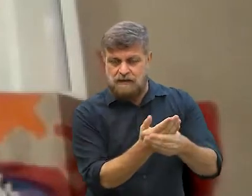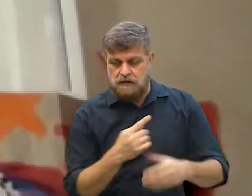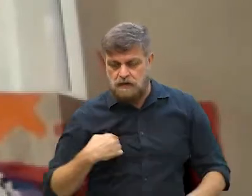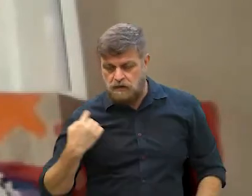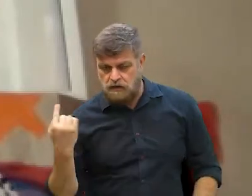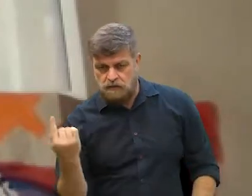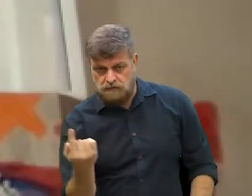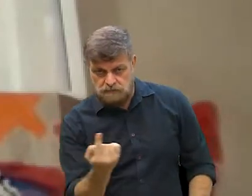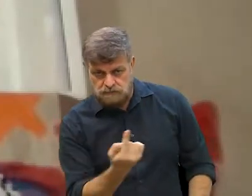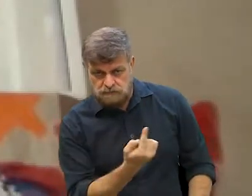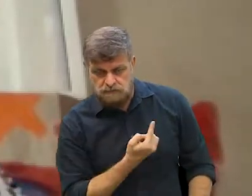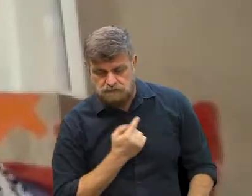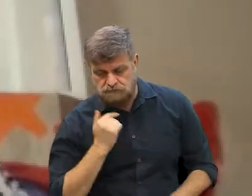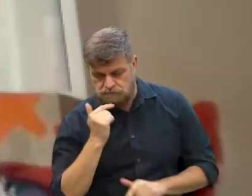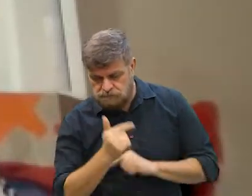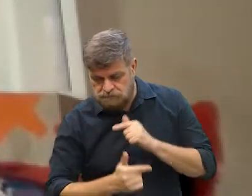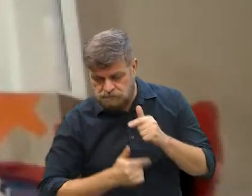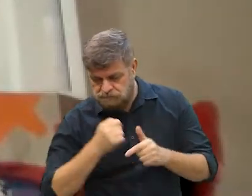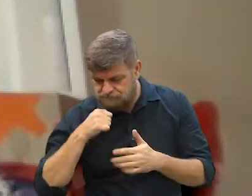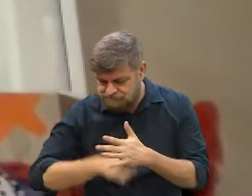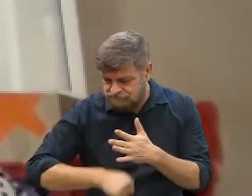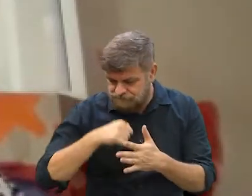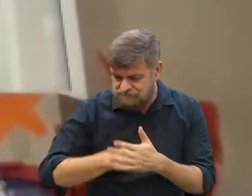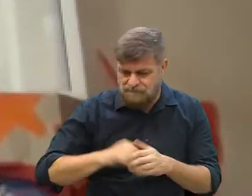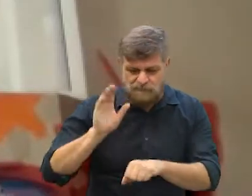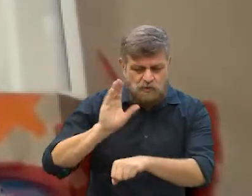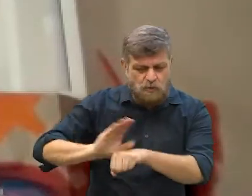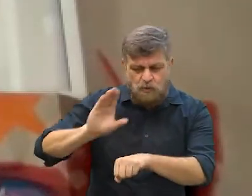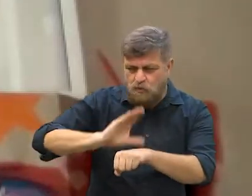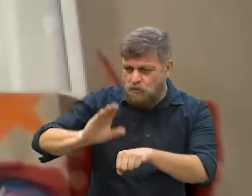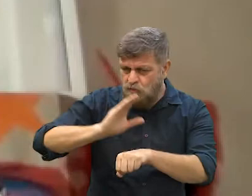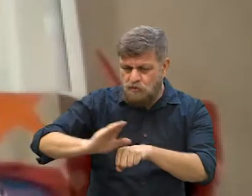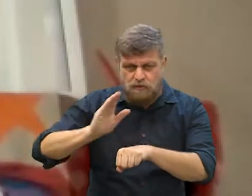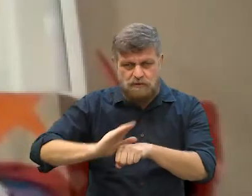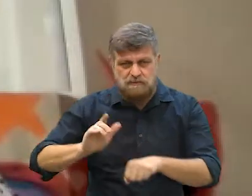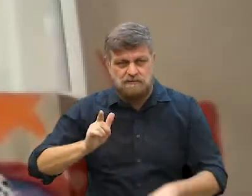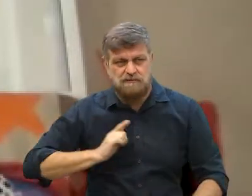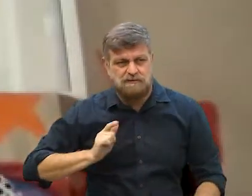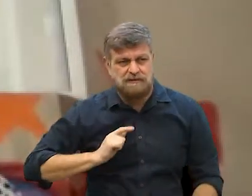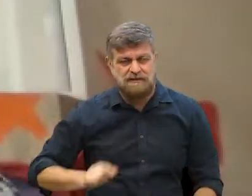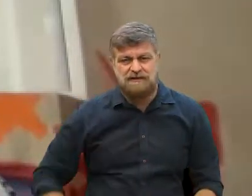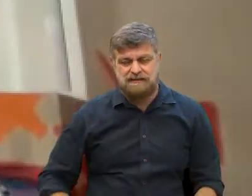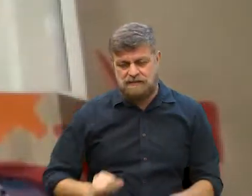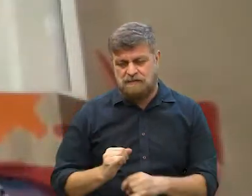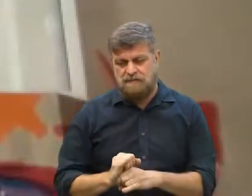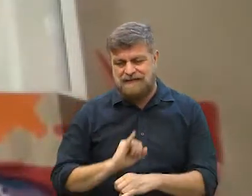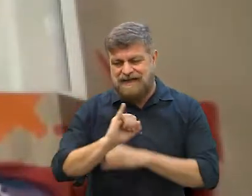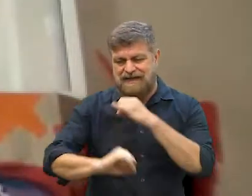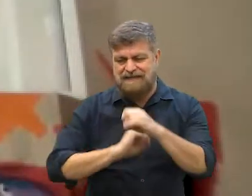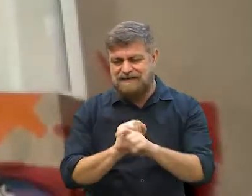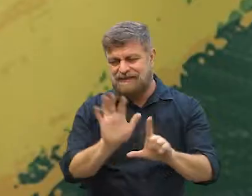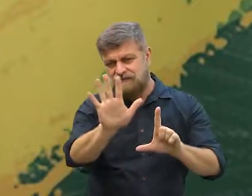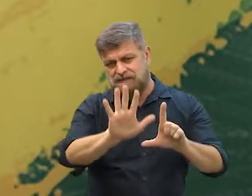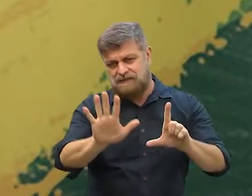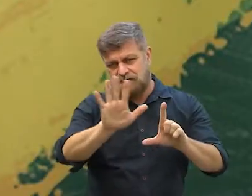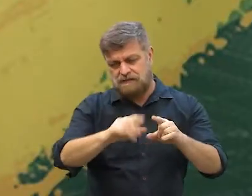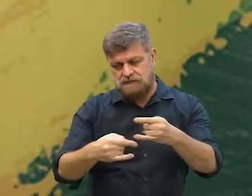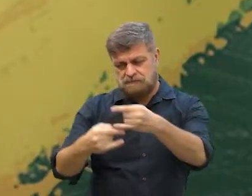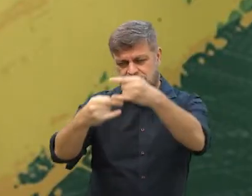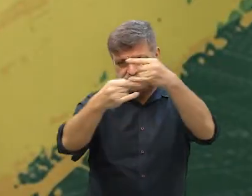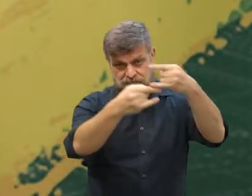nós estamos trabalhando concursos com eventos online enfim